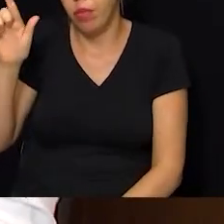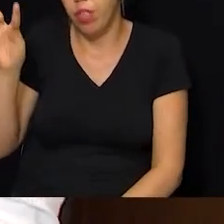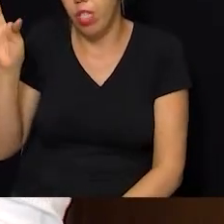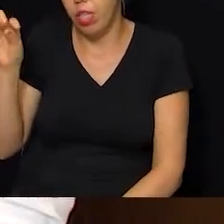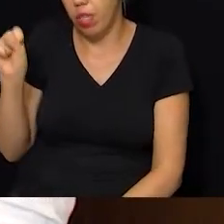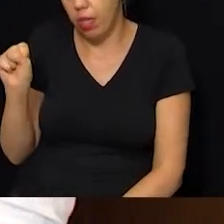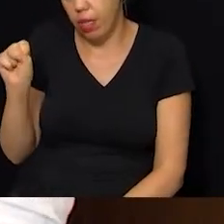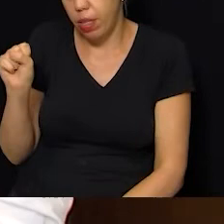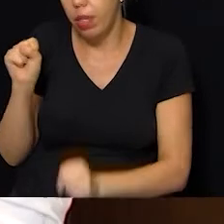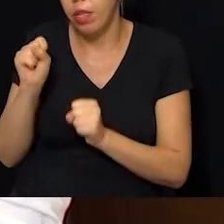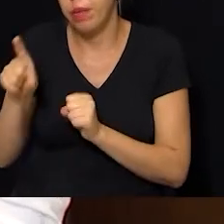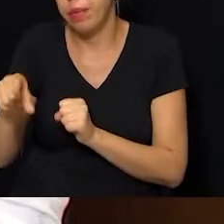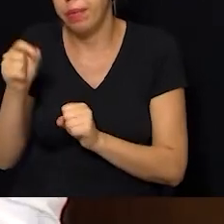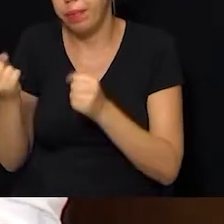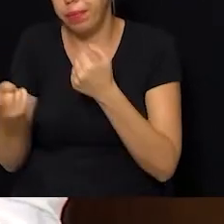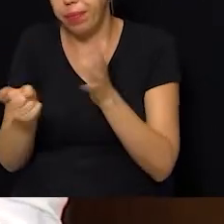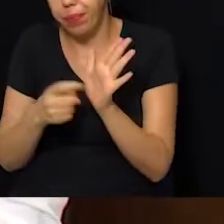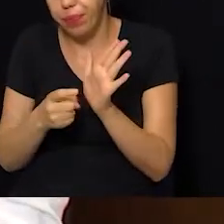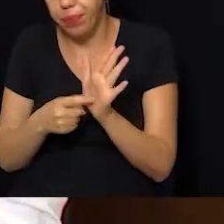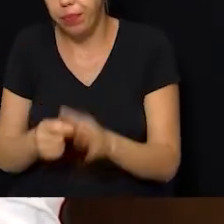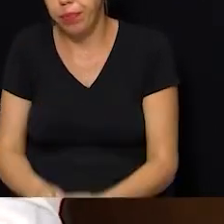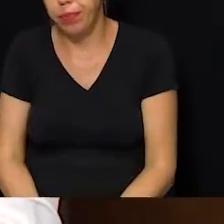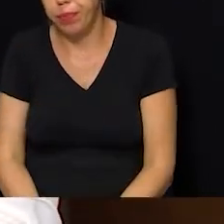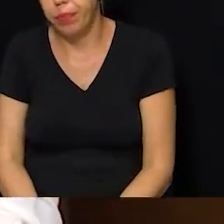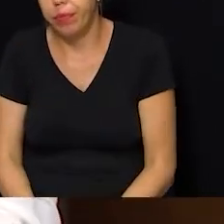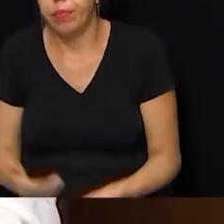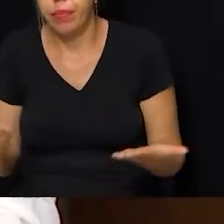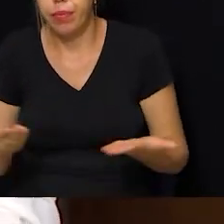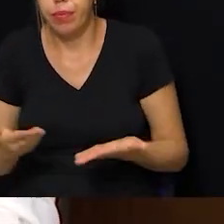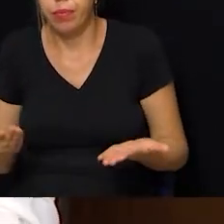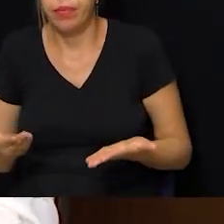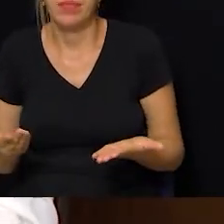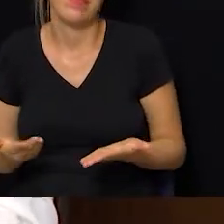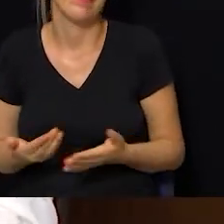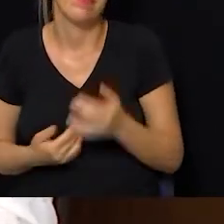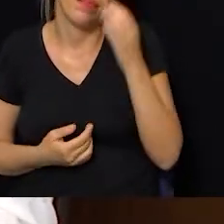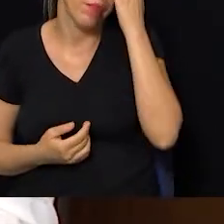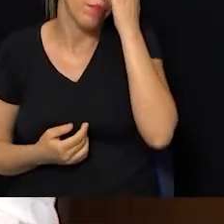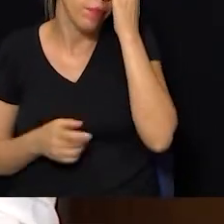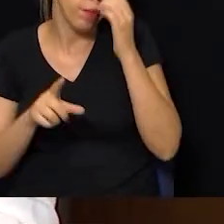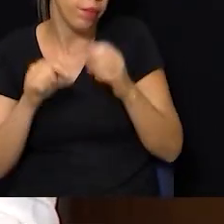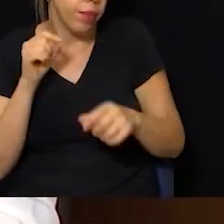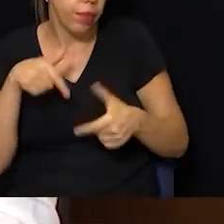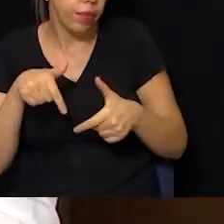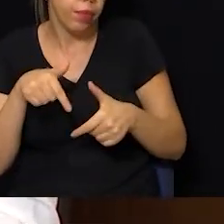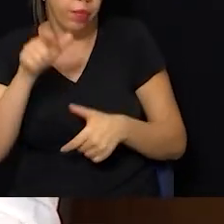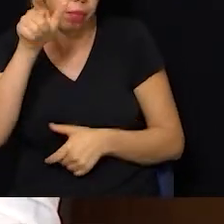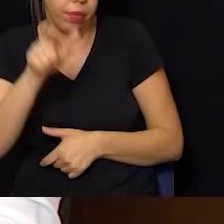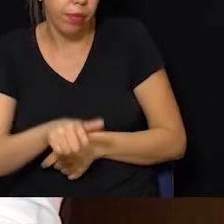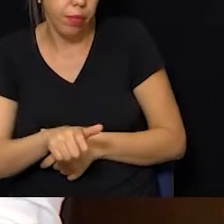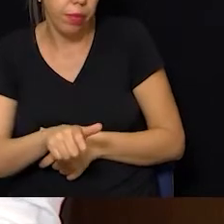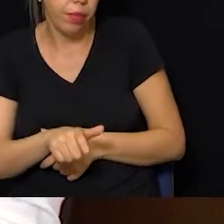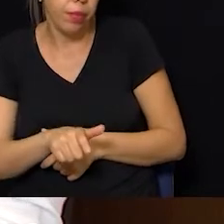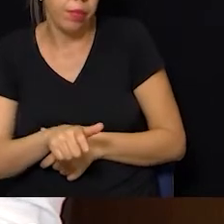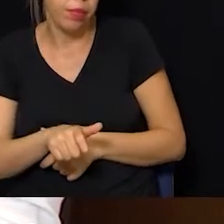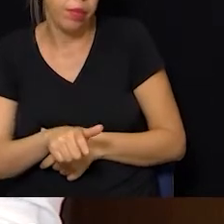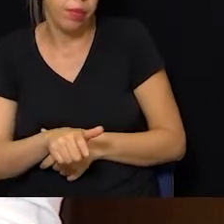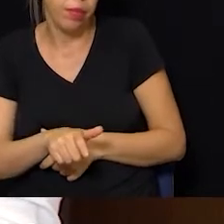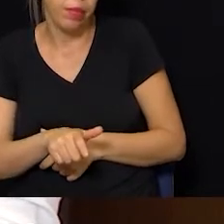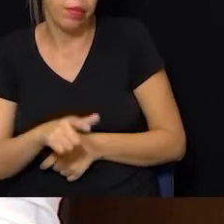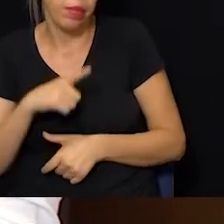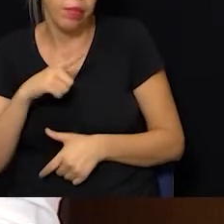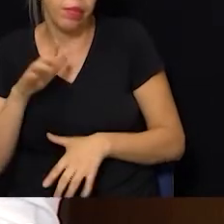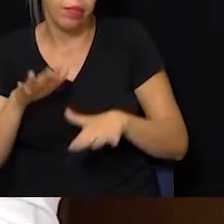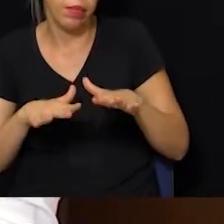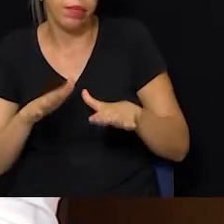FGTS, você pode optar por essa modalidade. Agora, ao optar por essa modalidade, o trabalhador tem que estar ciente que ele também vai ter